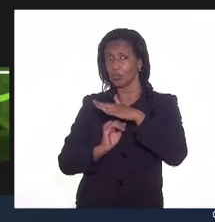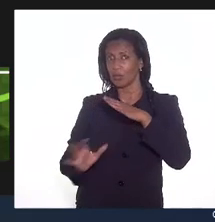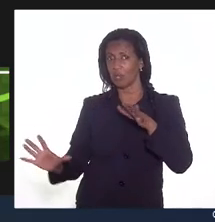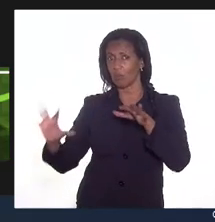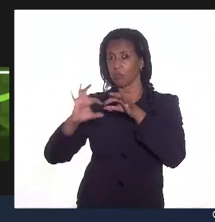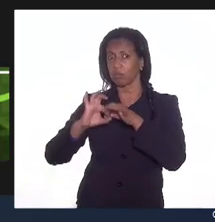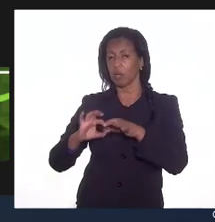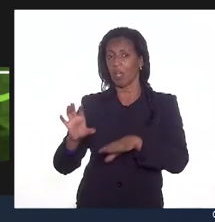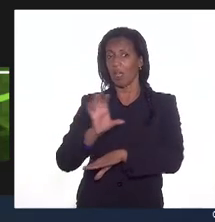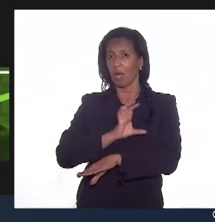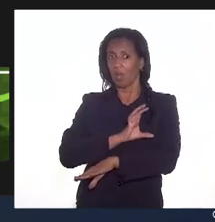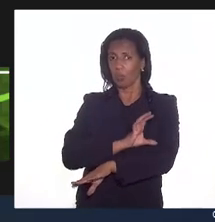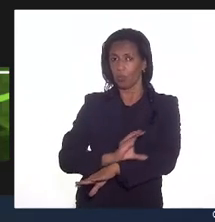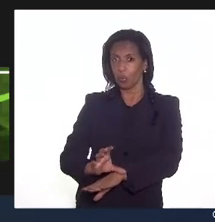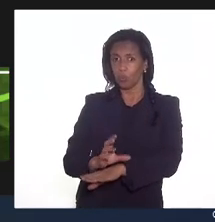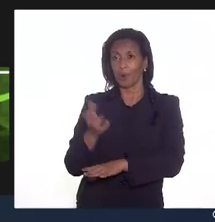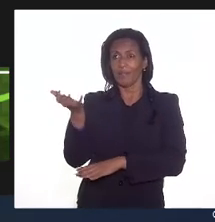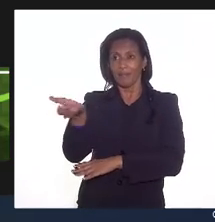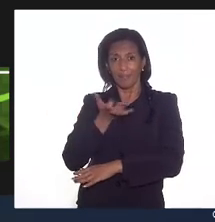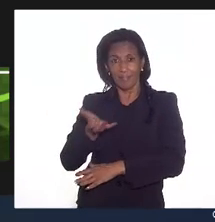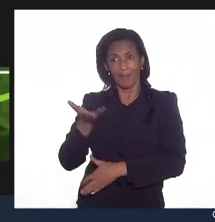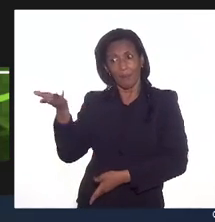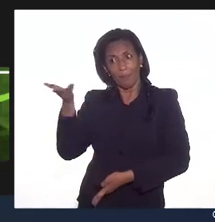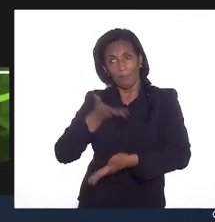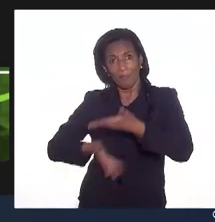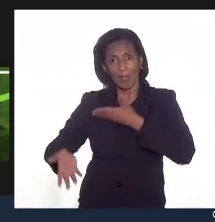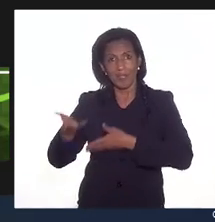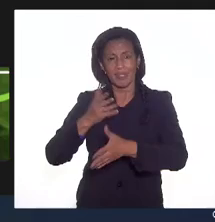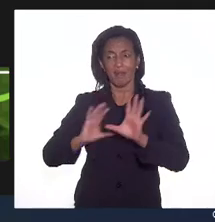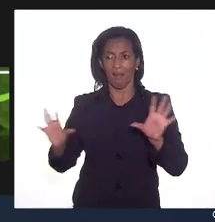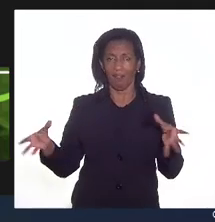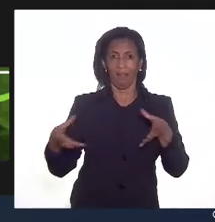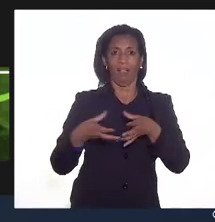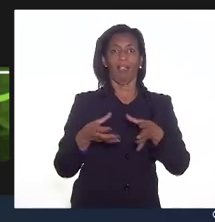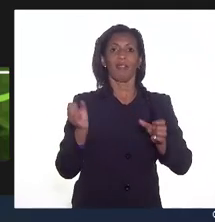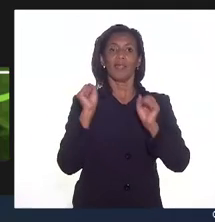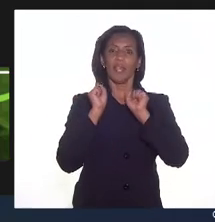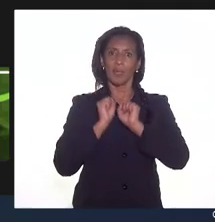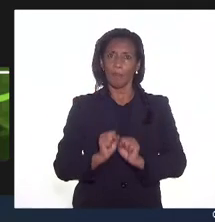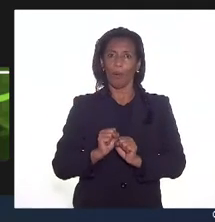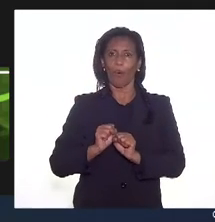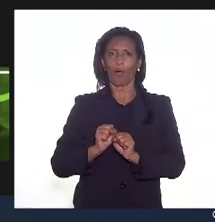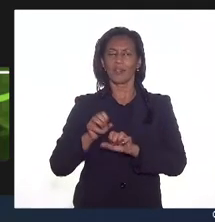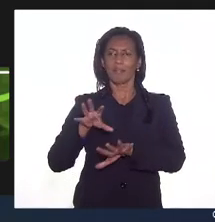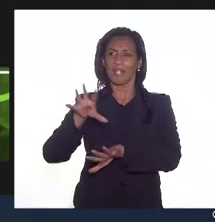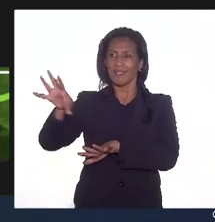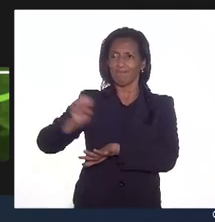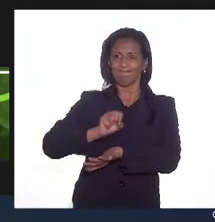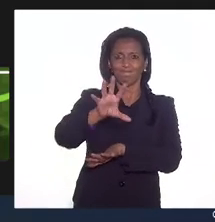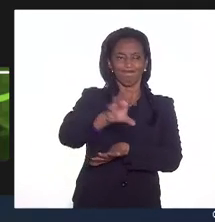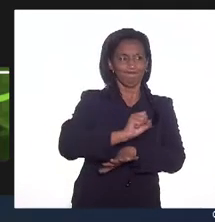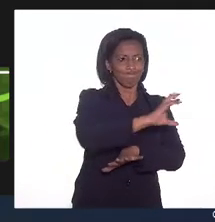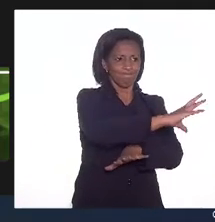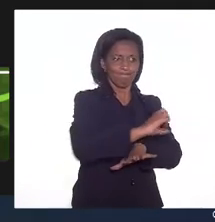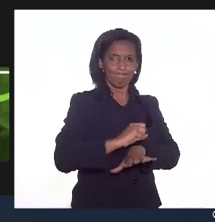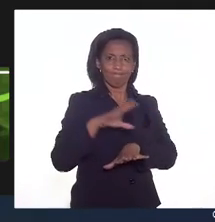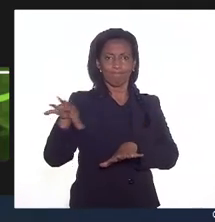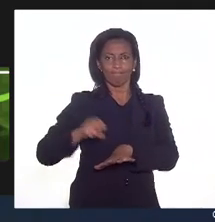está louca para participar do que de uma rede que possa pegar esse maranhado de